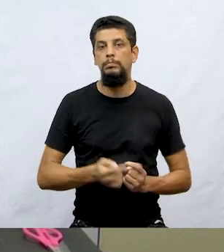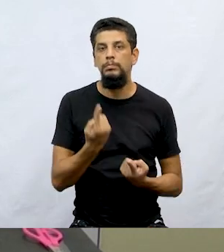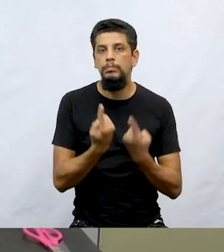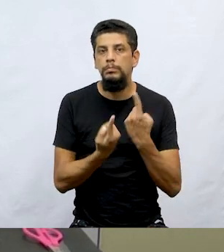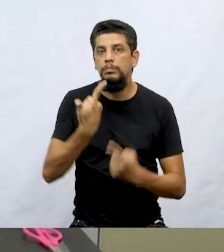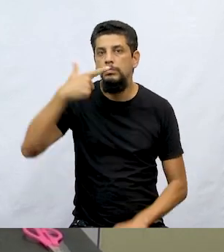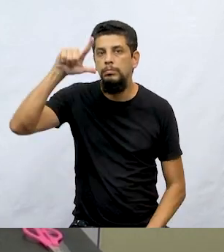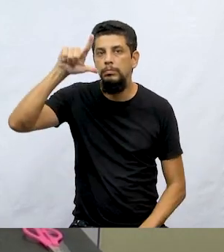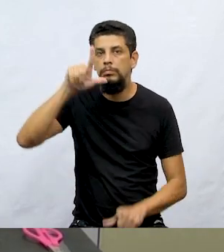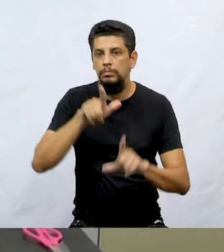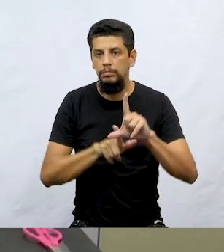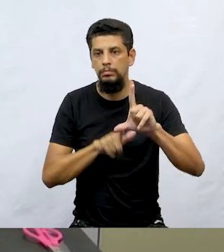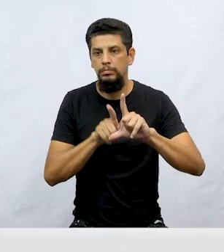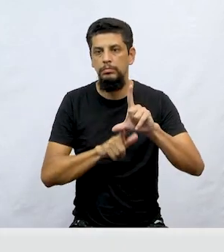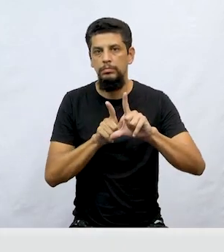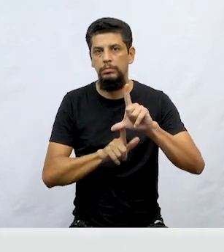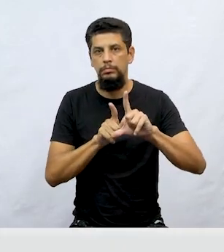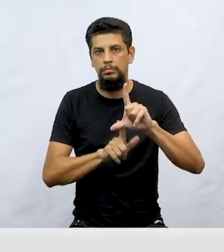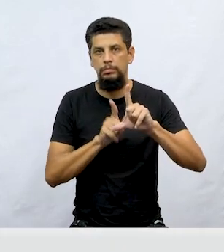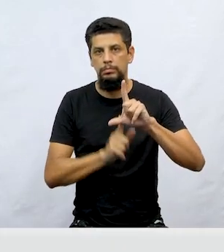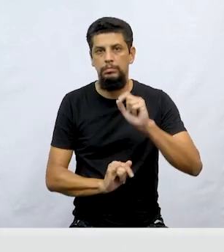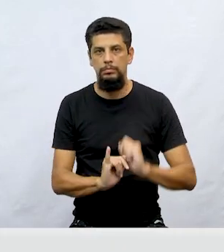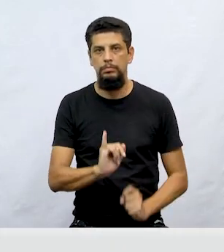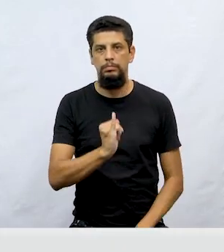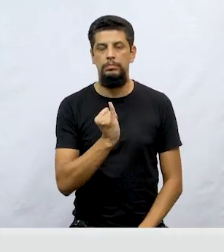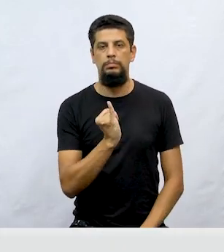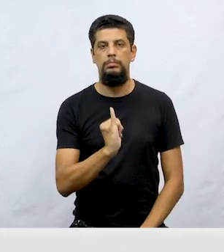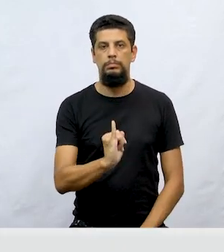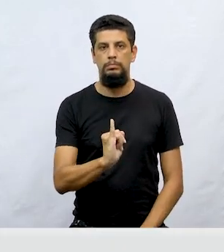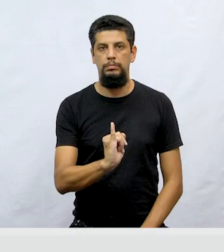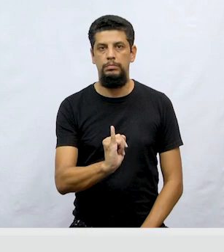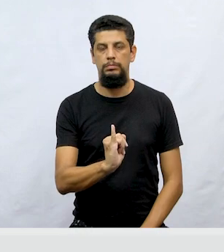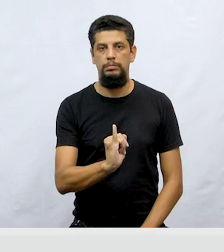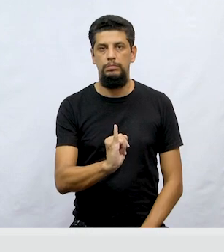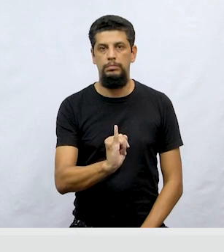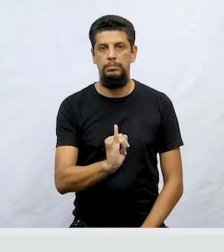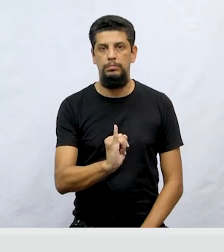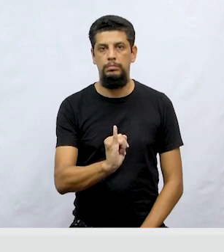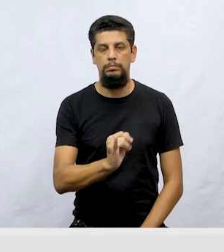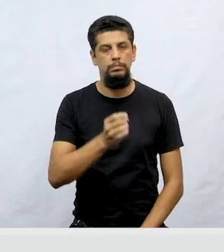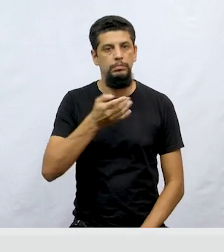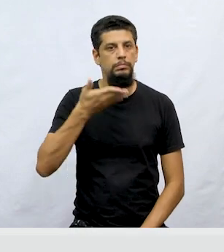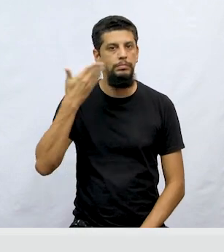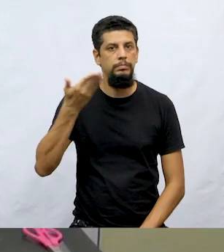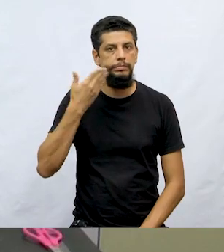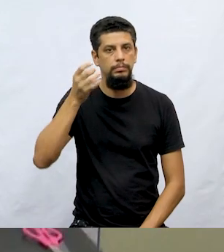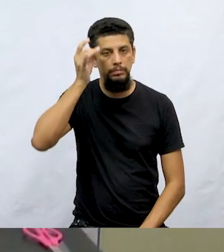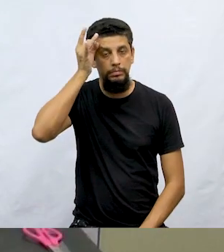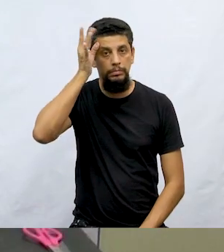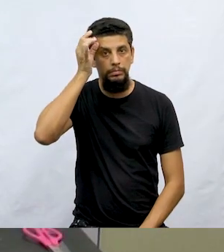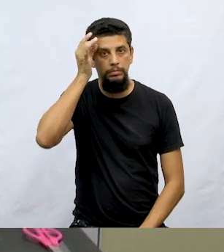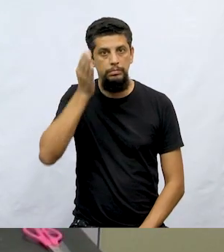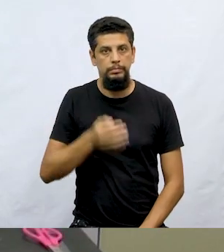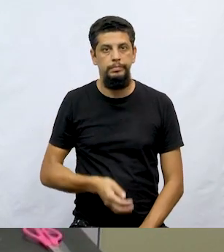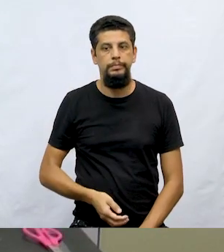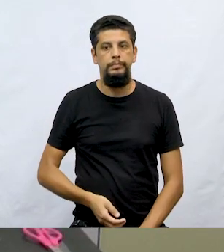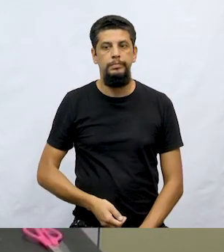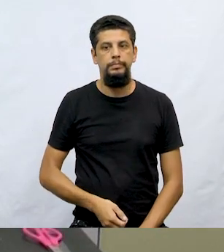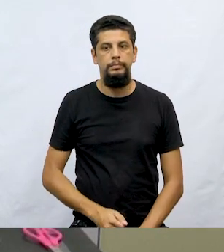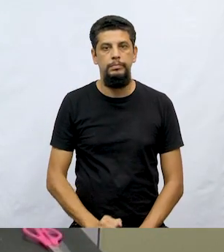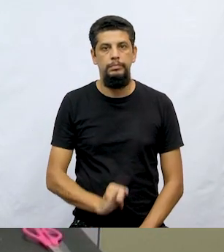Qual é a próxima letra, professora? Letra I. I. Super fácil. Vamos lá.